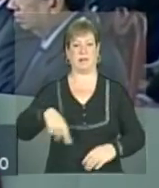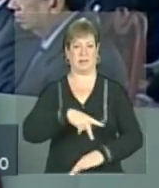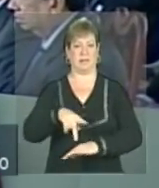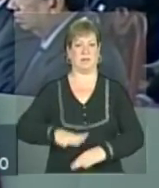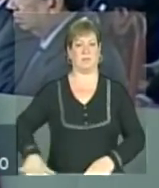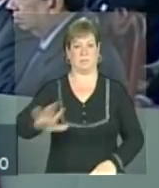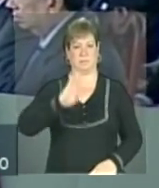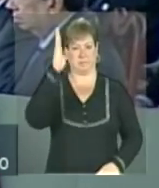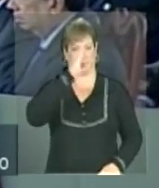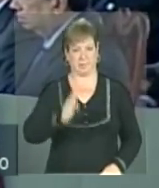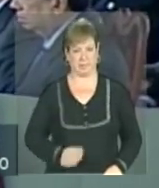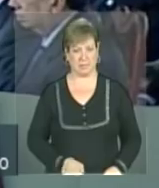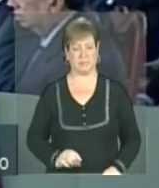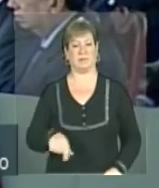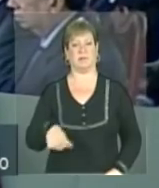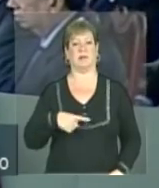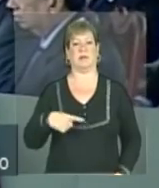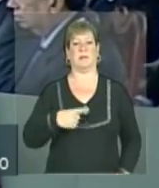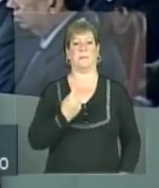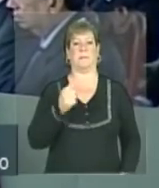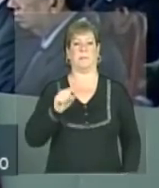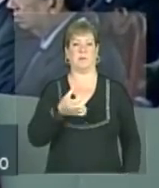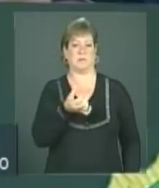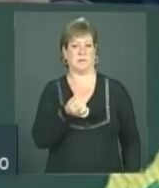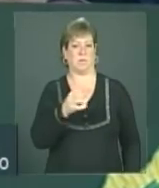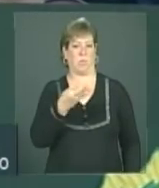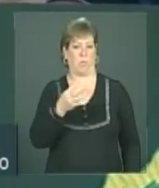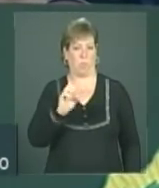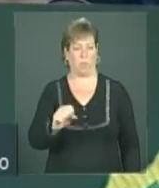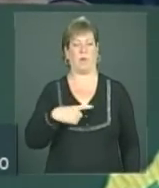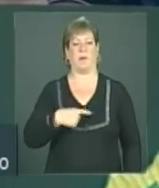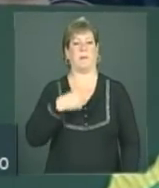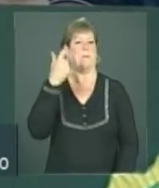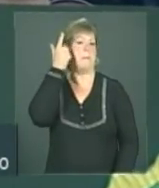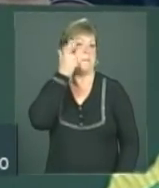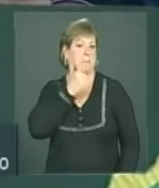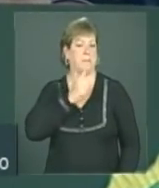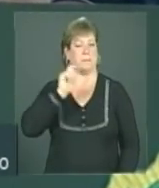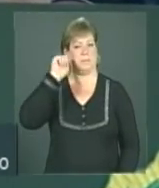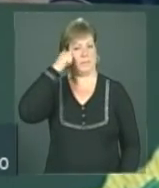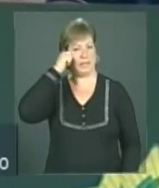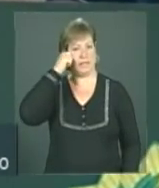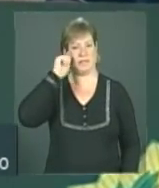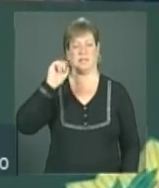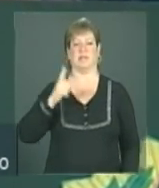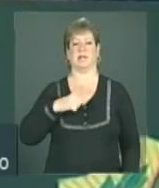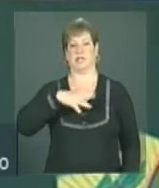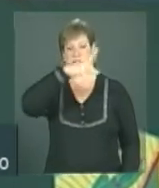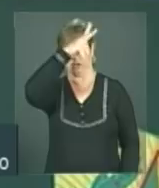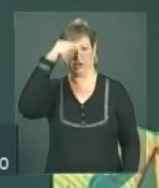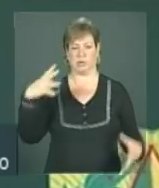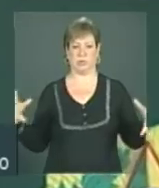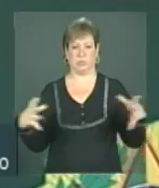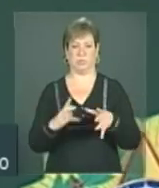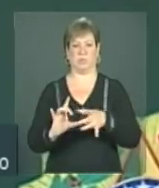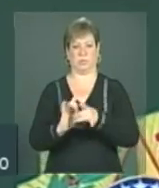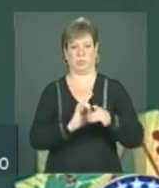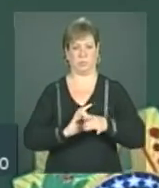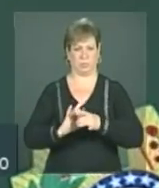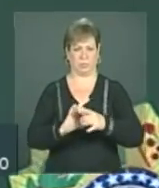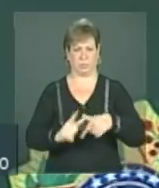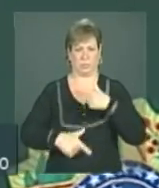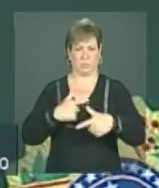brasileira. Em 1648, brancos, negros e índios se uniram e reagiram às